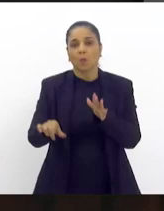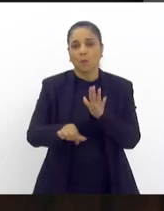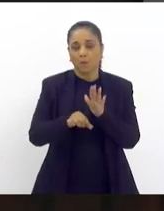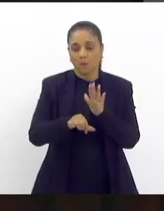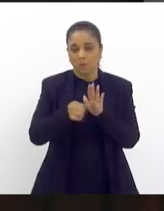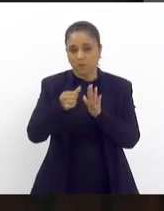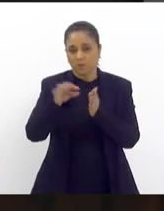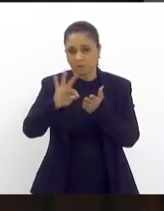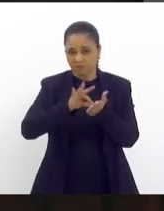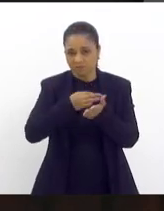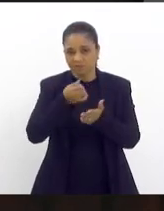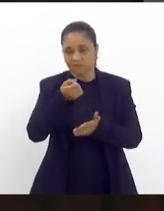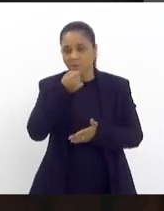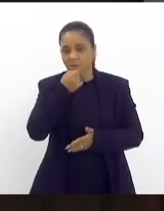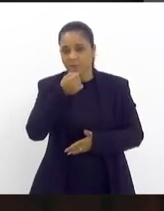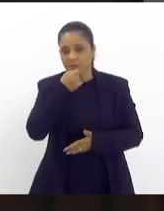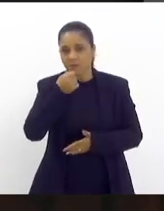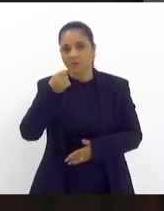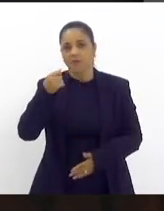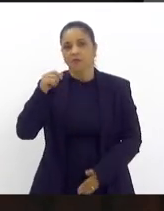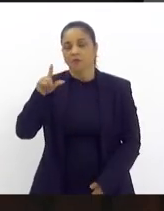nobre deputado Luiz Paulo.